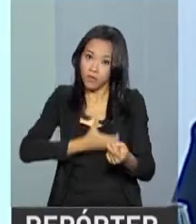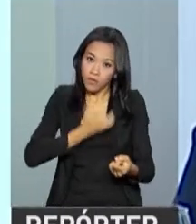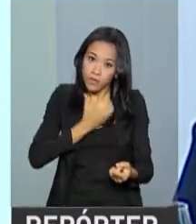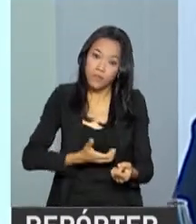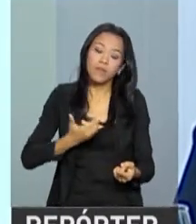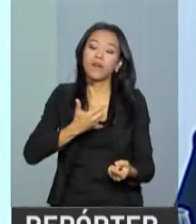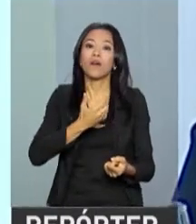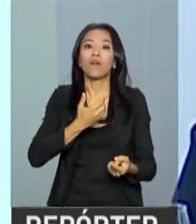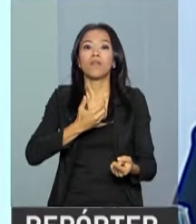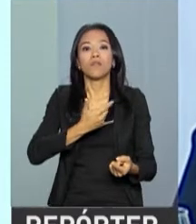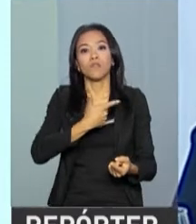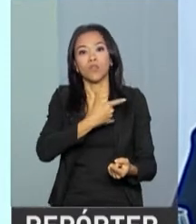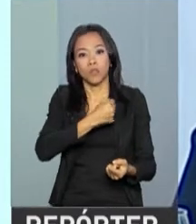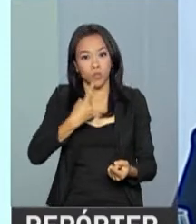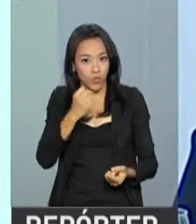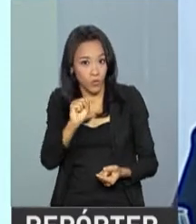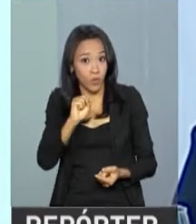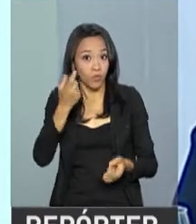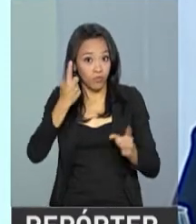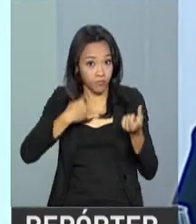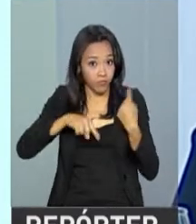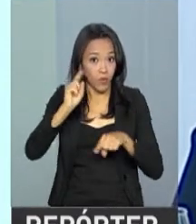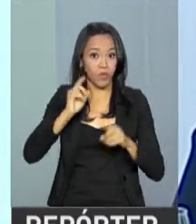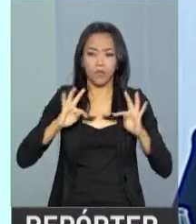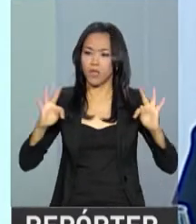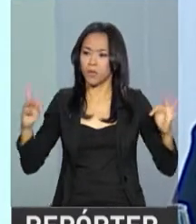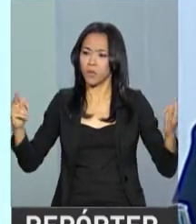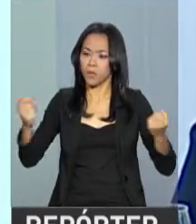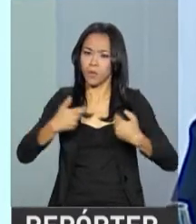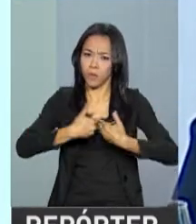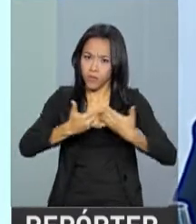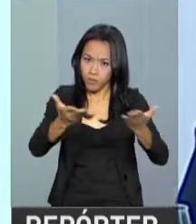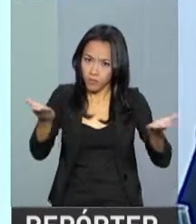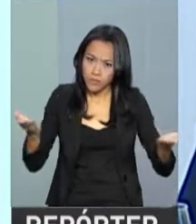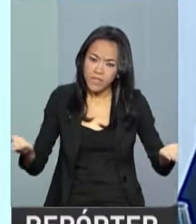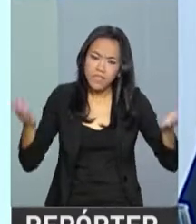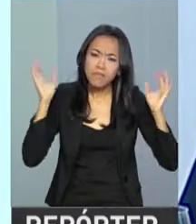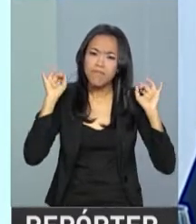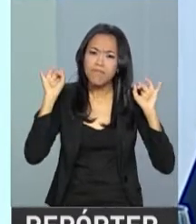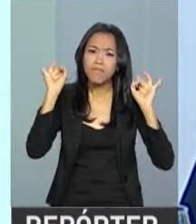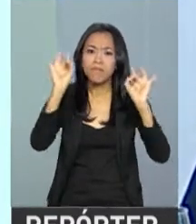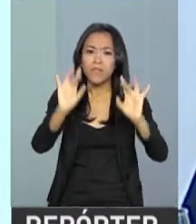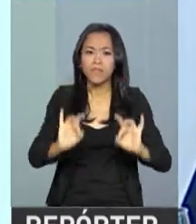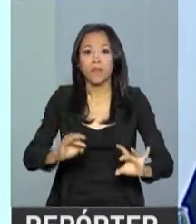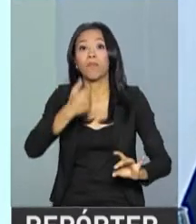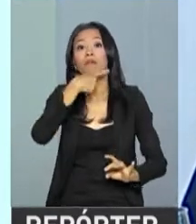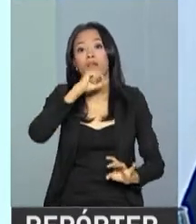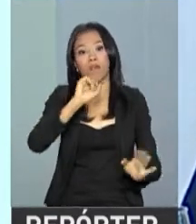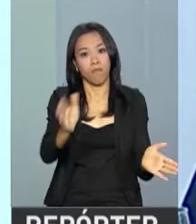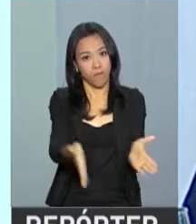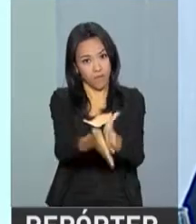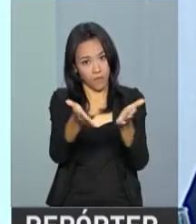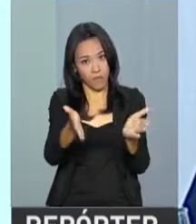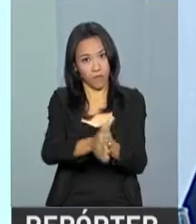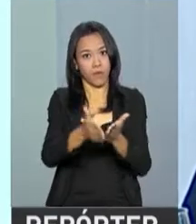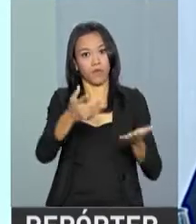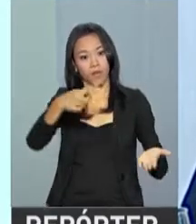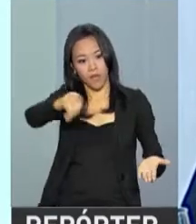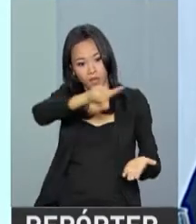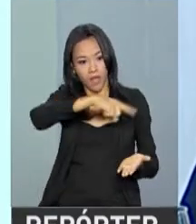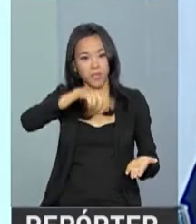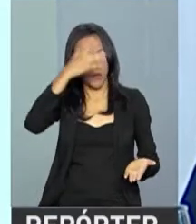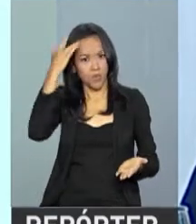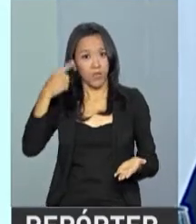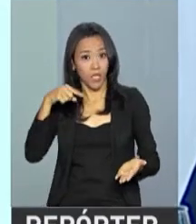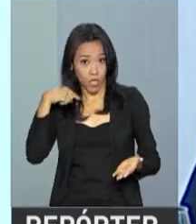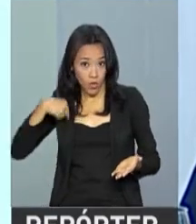2018 é muito próspero para todos nós especialmente para os mais carentes que são aqueles por quem mas